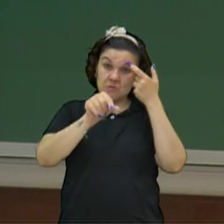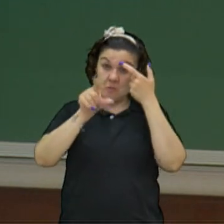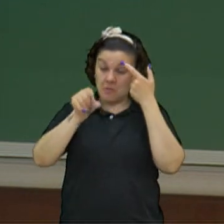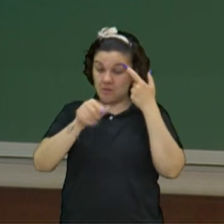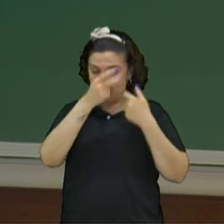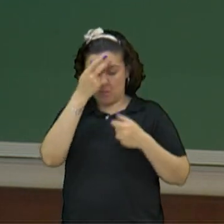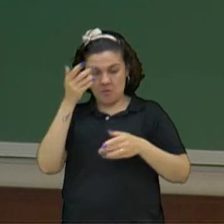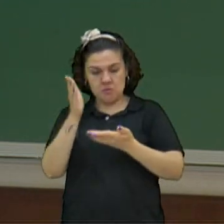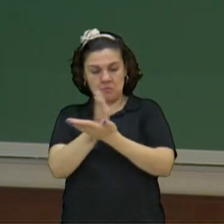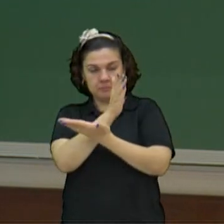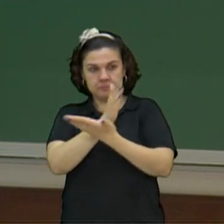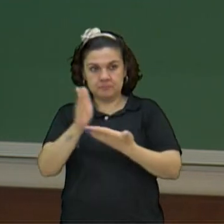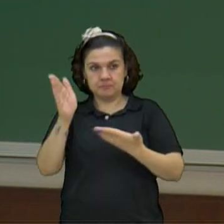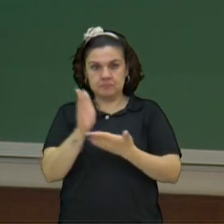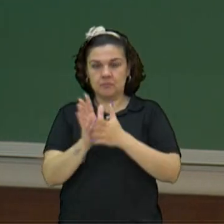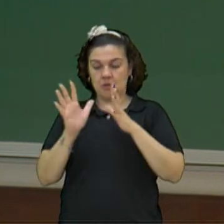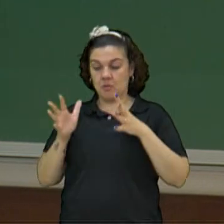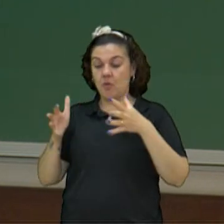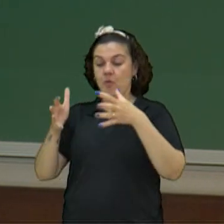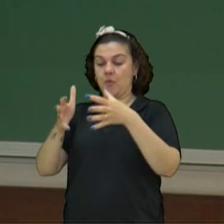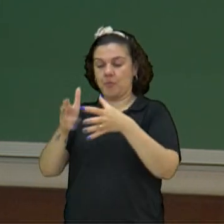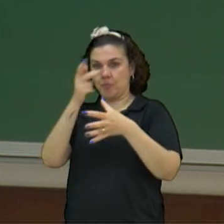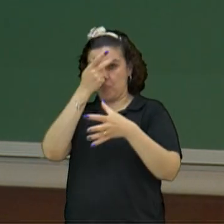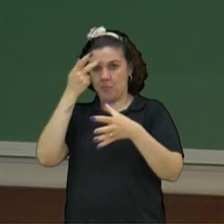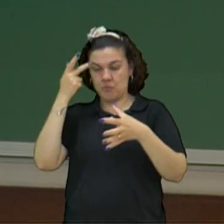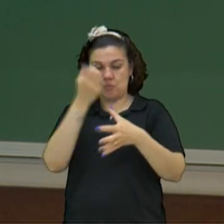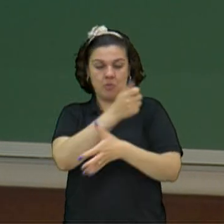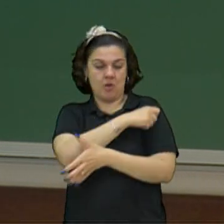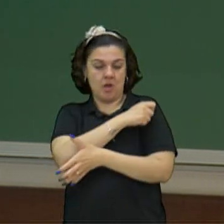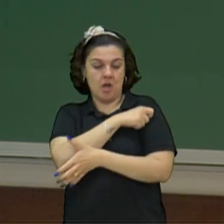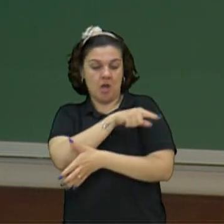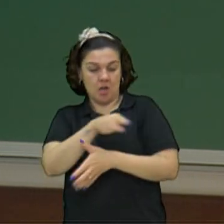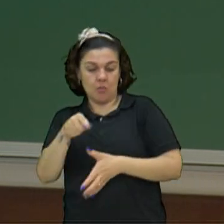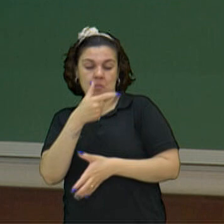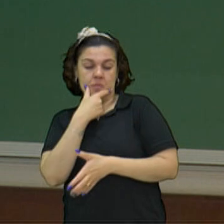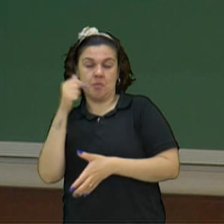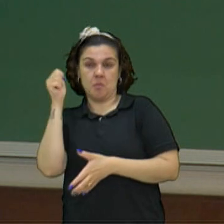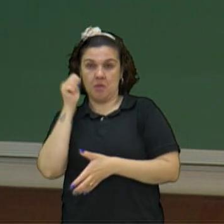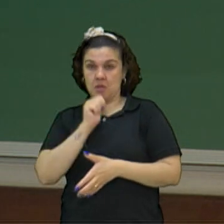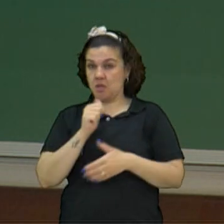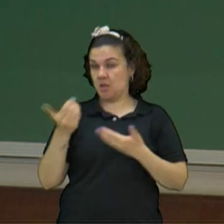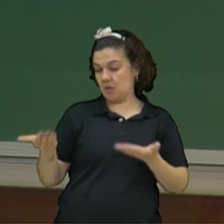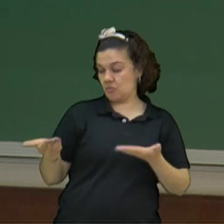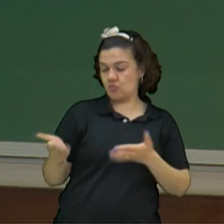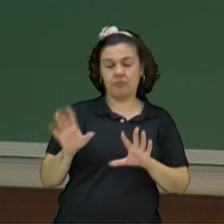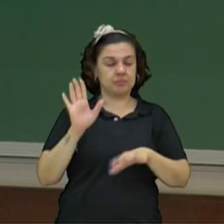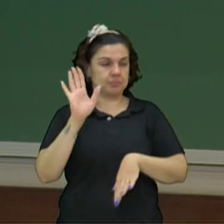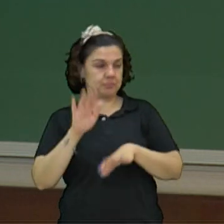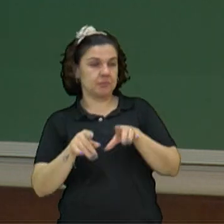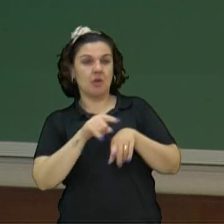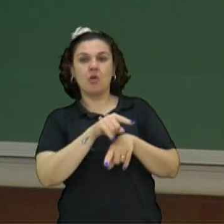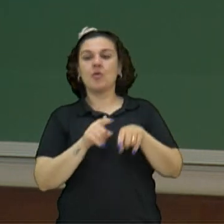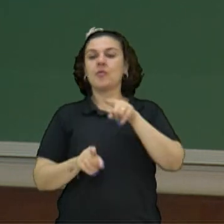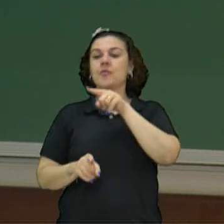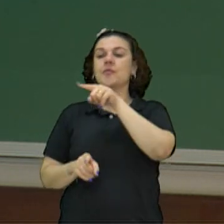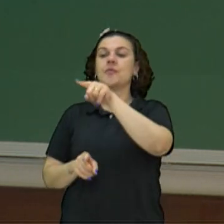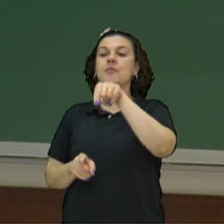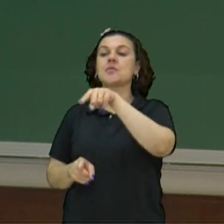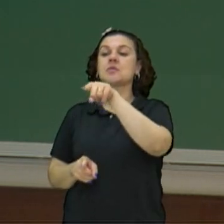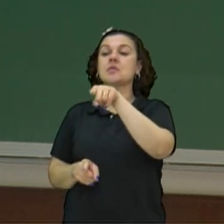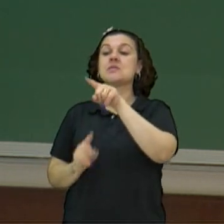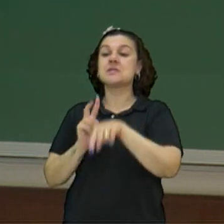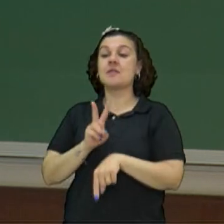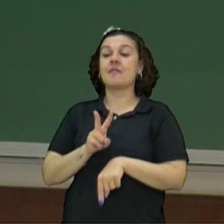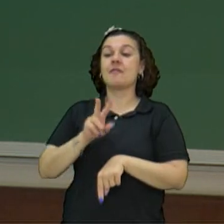separava milhares de pessoas, milhares de alunos, meninas e meninos, rapazes e moças, e falava o seguinte, ó,